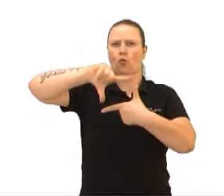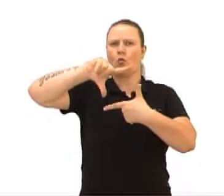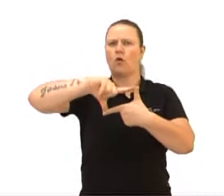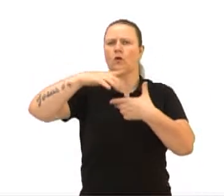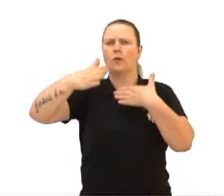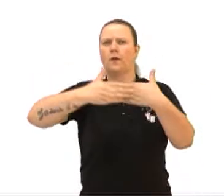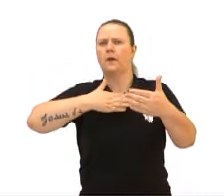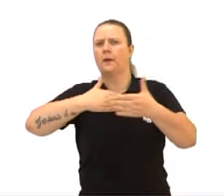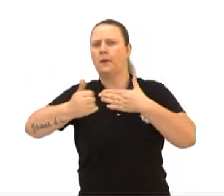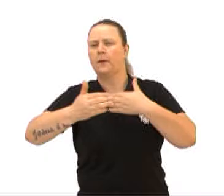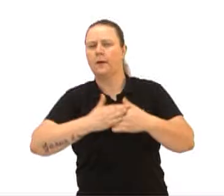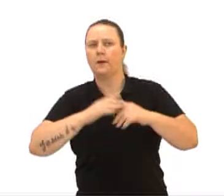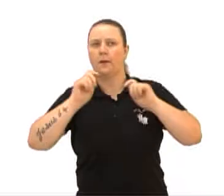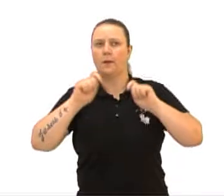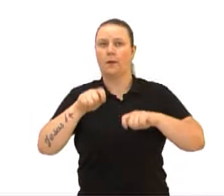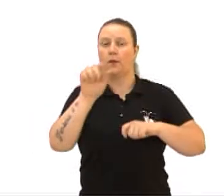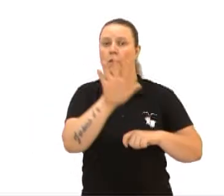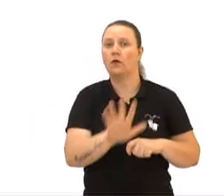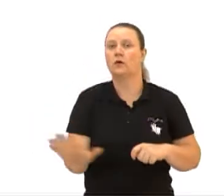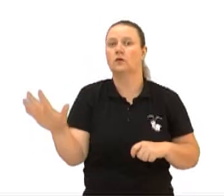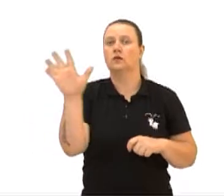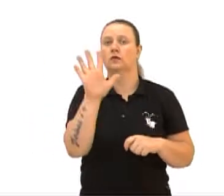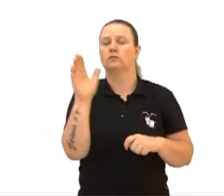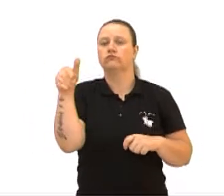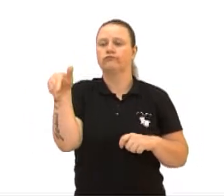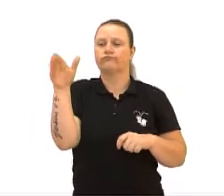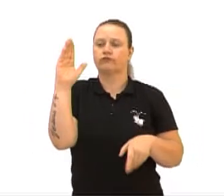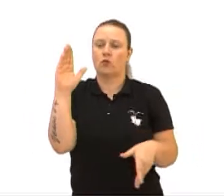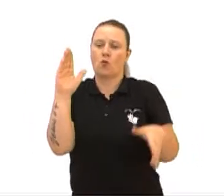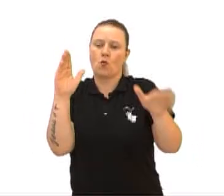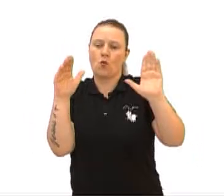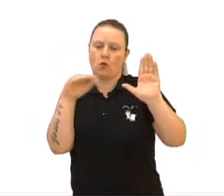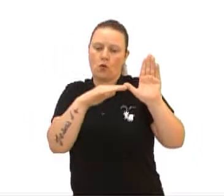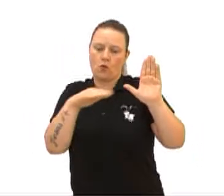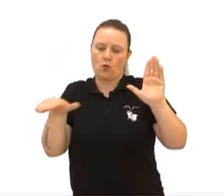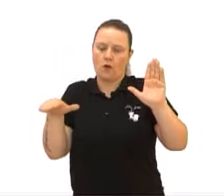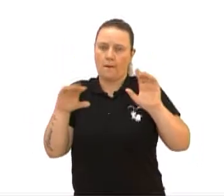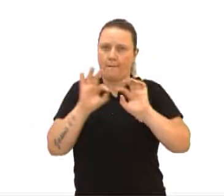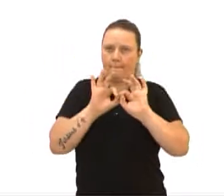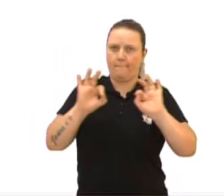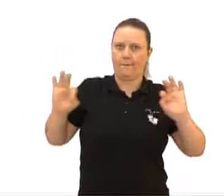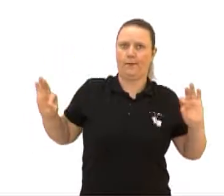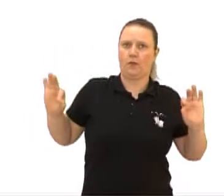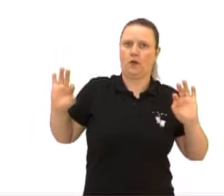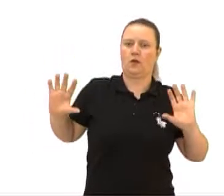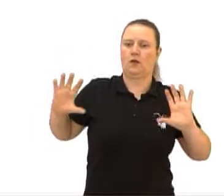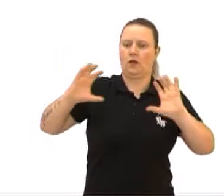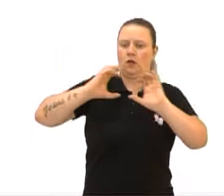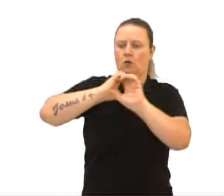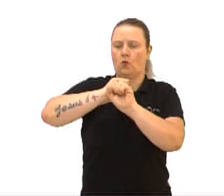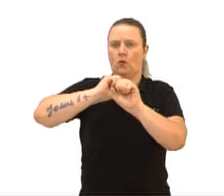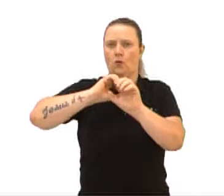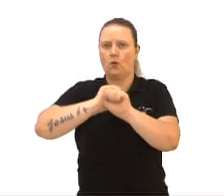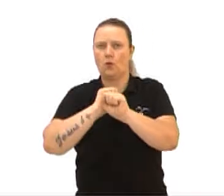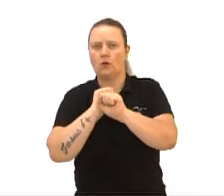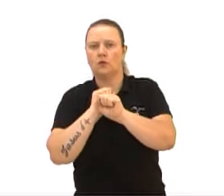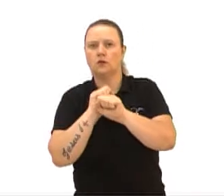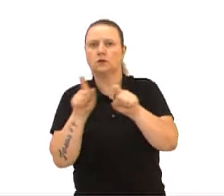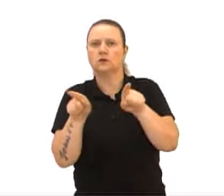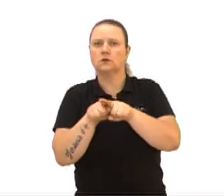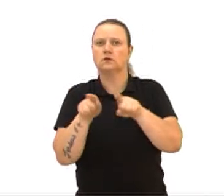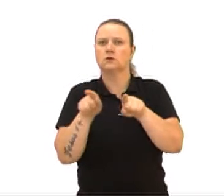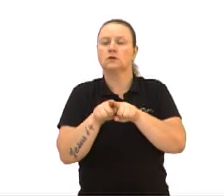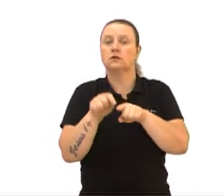quadrado construído sobre o seu lado maior será igual à soma das áreas dos quadrados